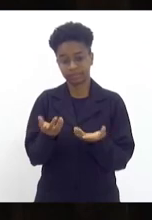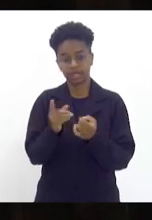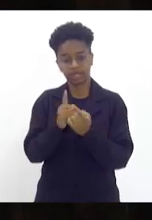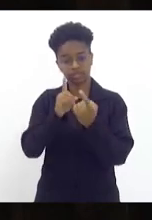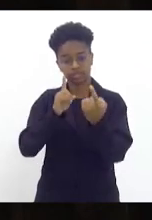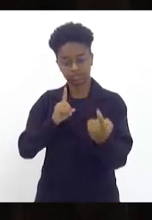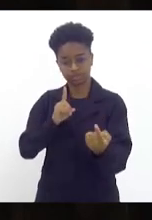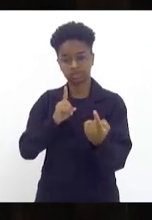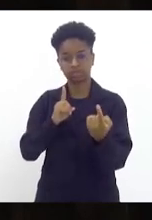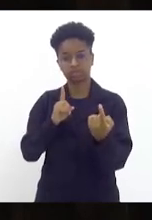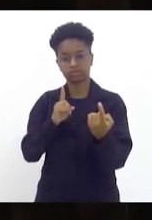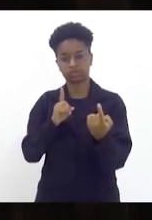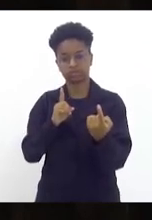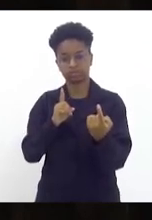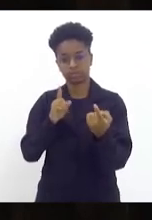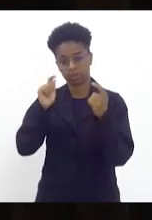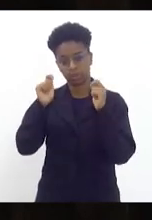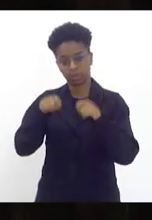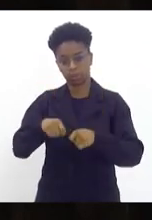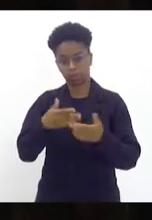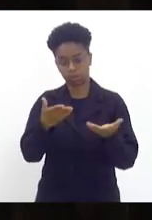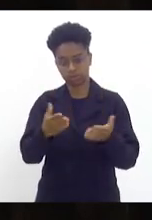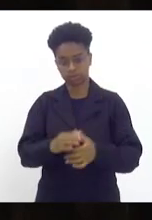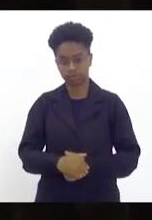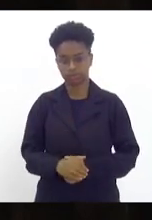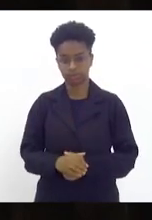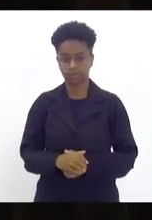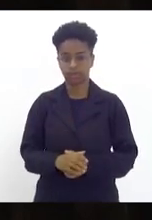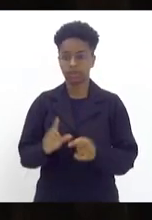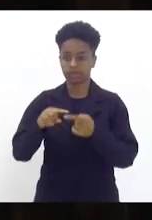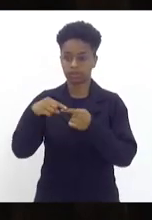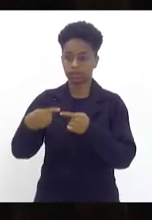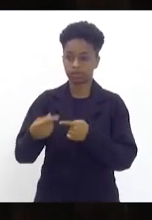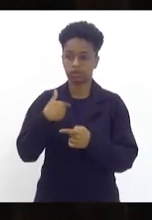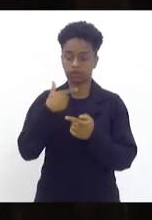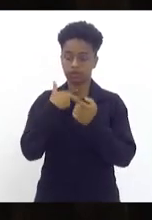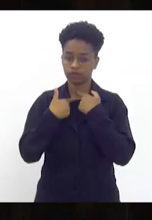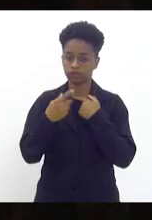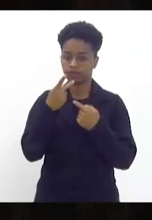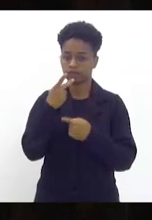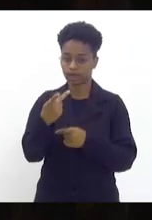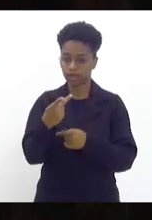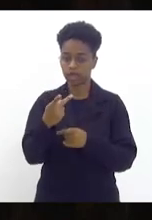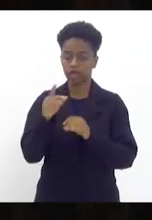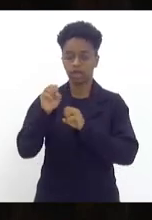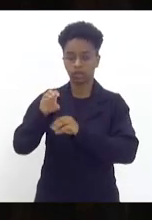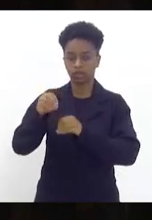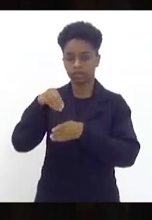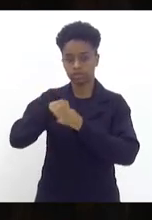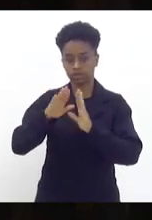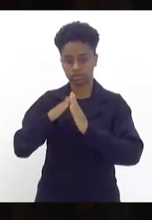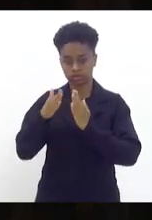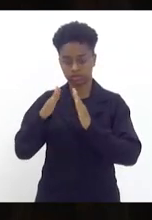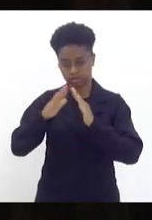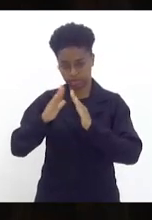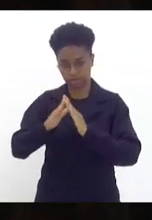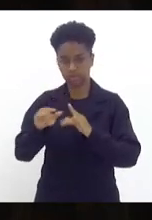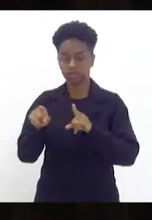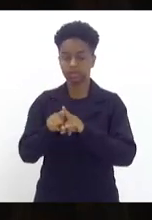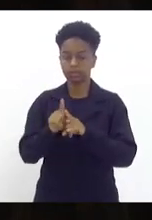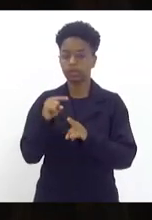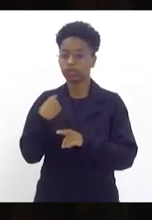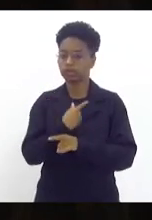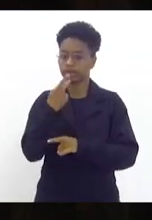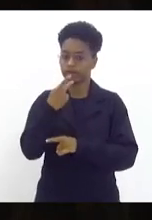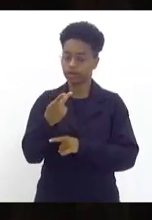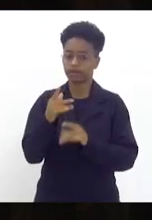distante essa possibilidade. Depois eu queria ainda falar do homeschooling. Né, que a gente está aqui falando de família